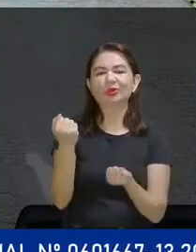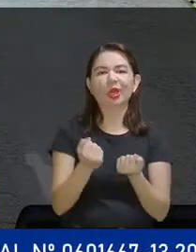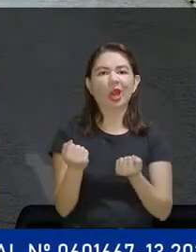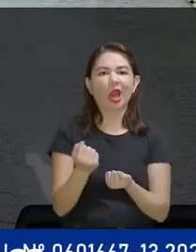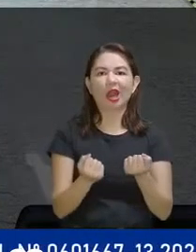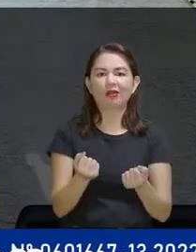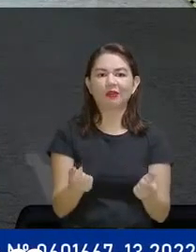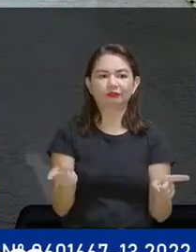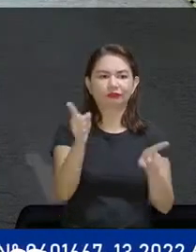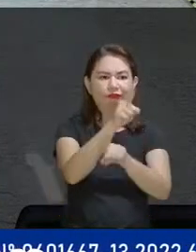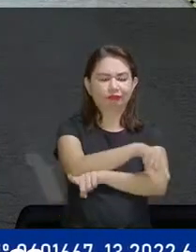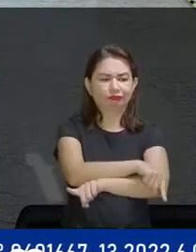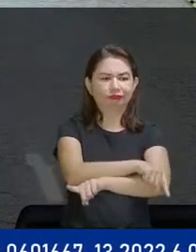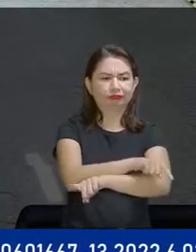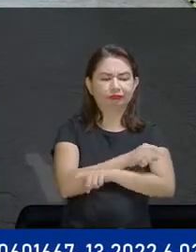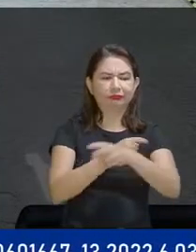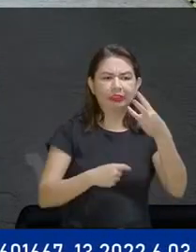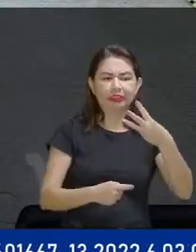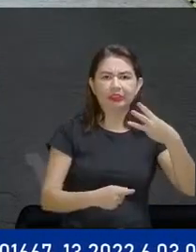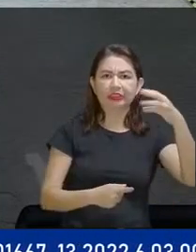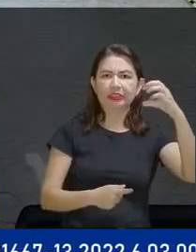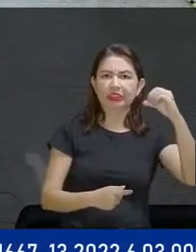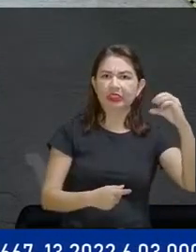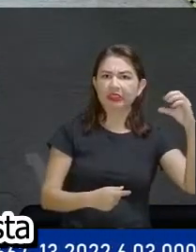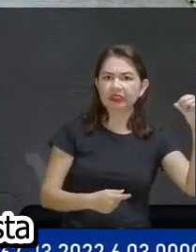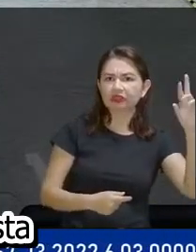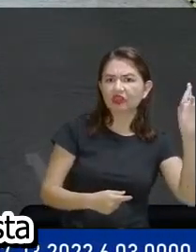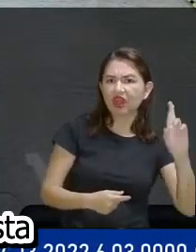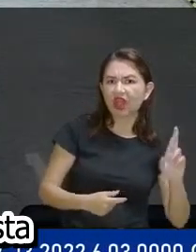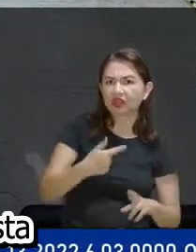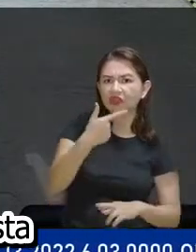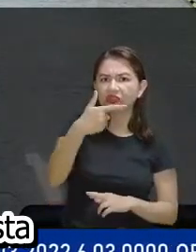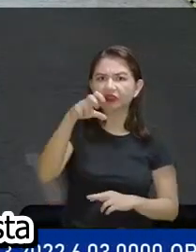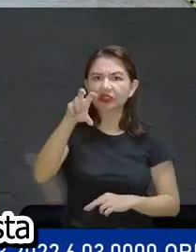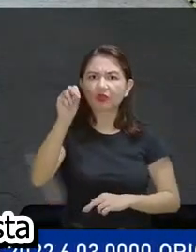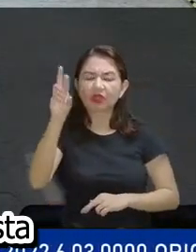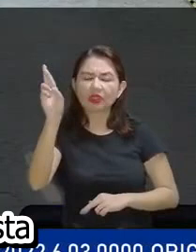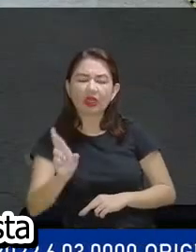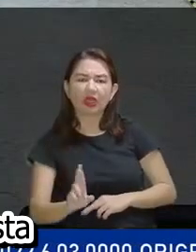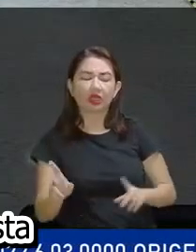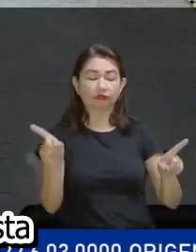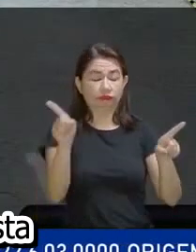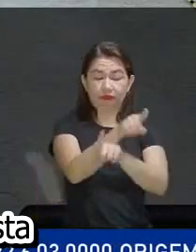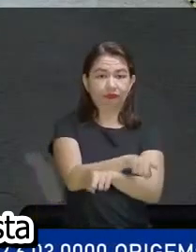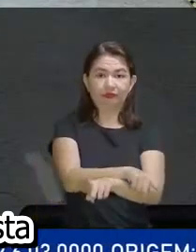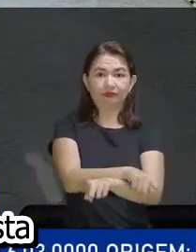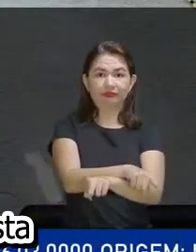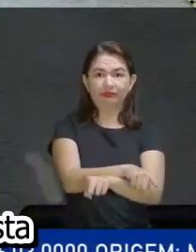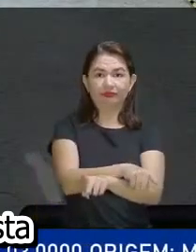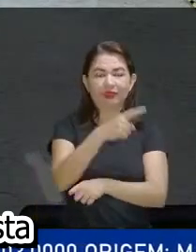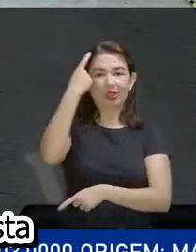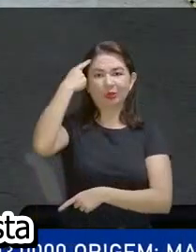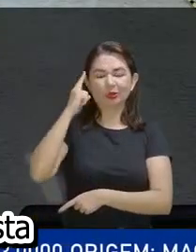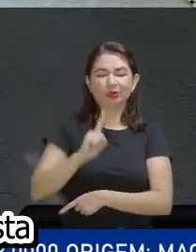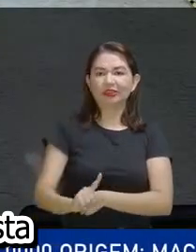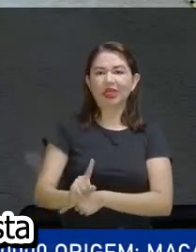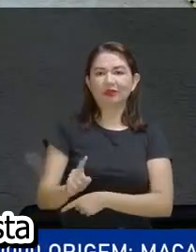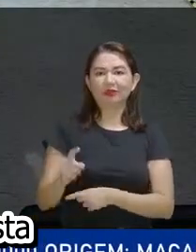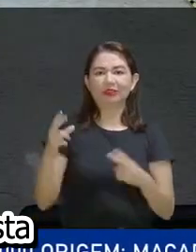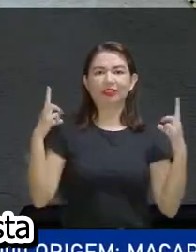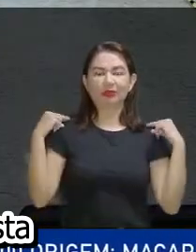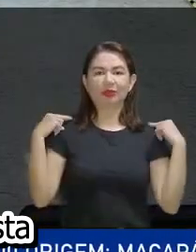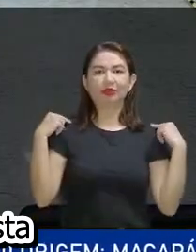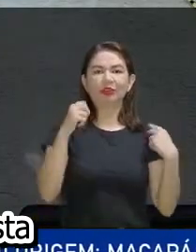Um diz que era 300 e outro que era 250. E que não sabe informar se Felipe Luan é motorista de aplicativo,